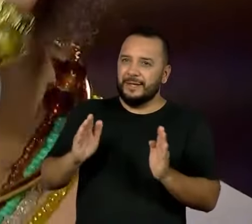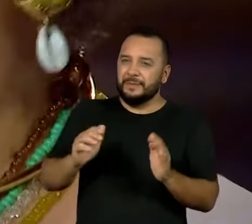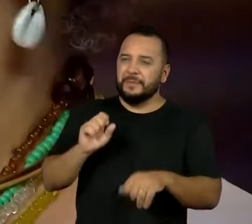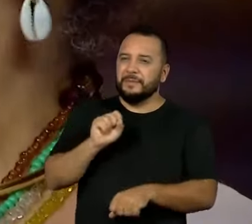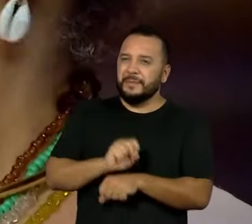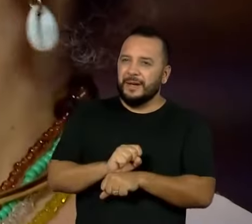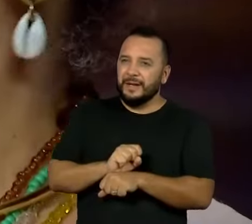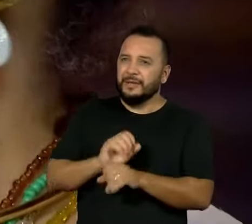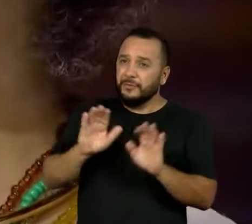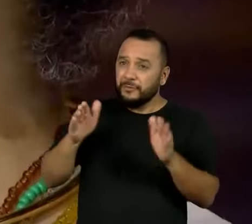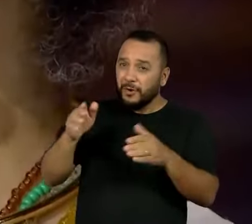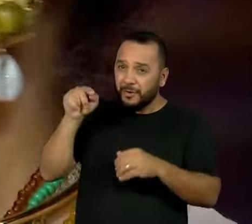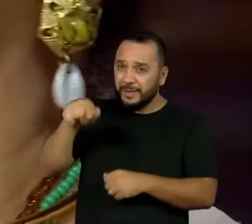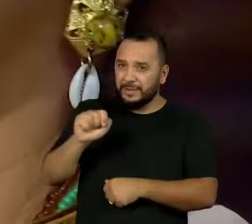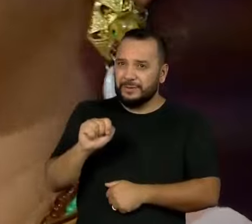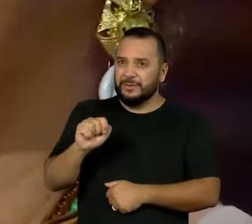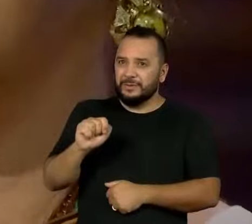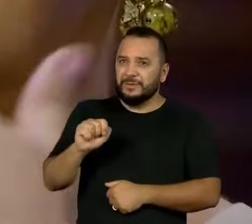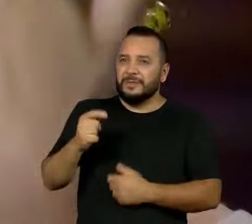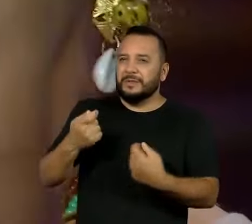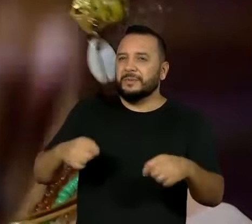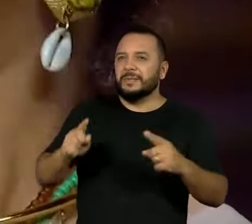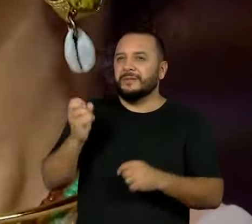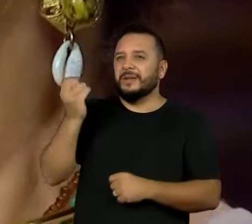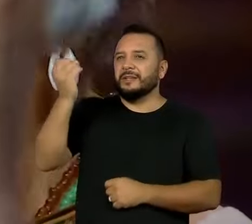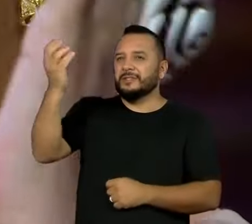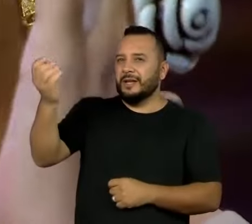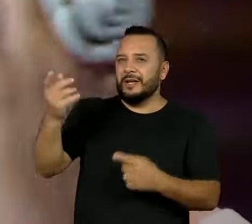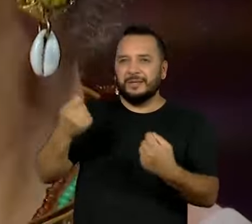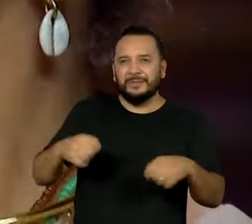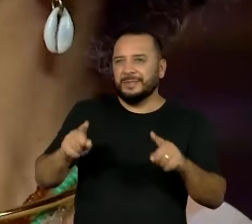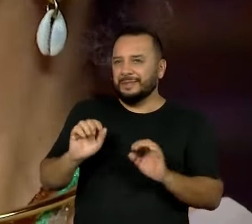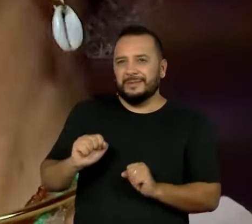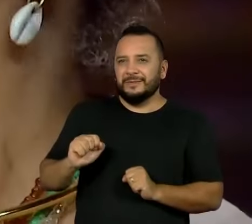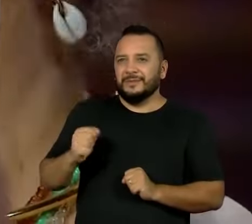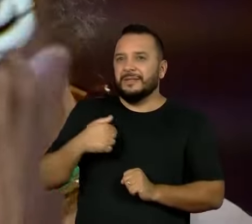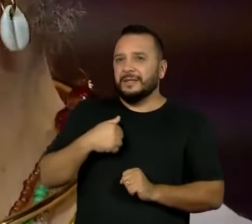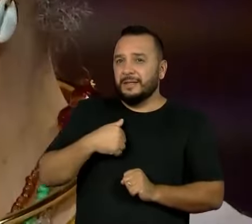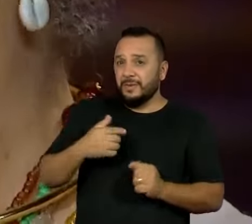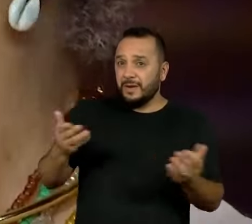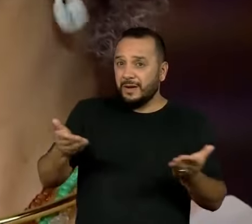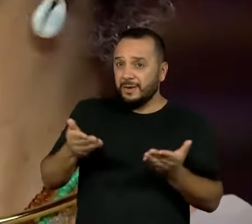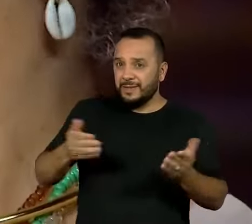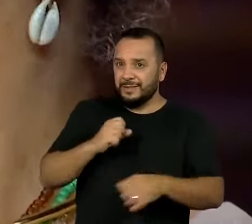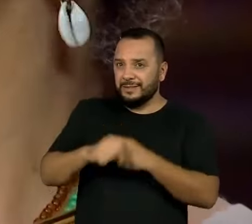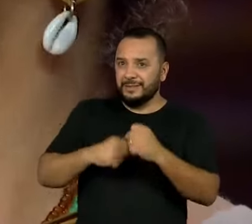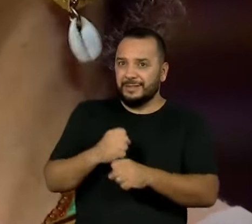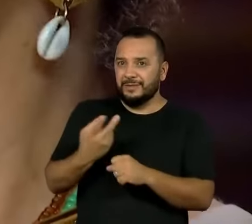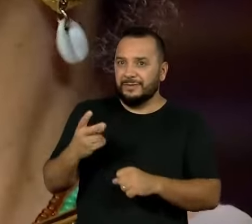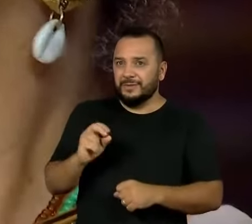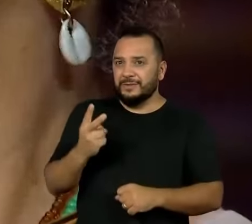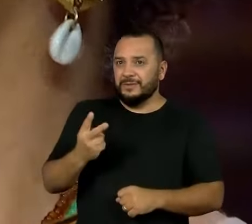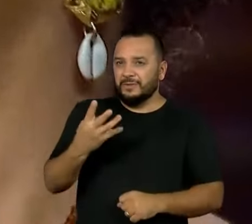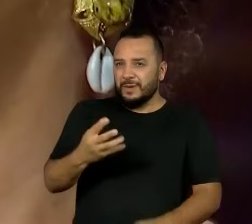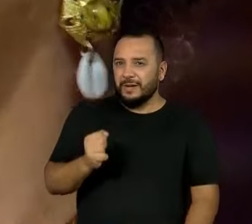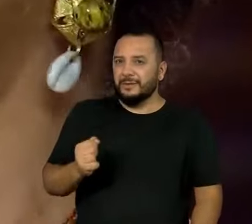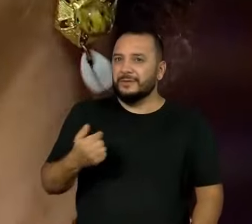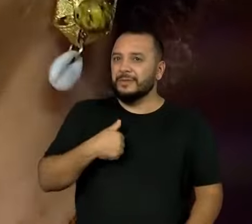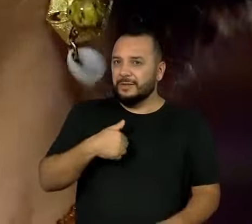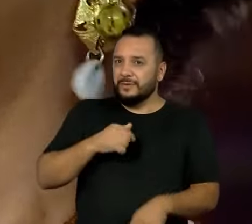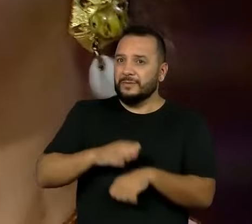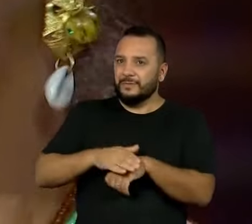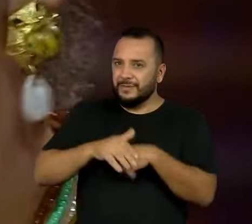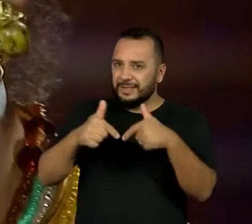me fala dedicando só aquilo sem ter que viajar sem ter que então eu tô tirando agora esse ano de 2024 para fazer